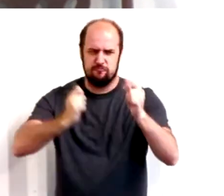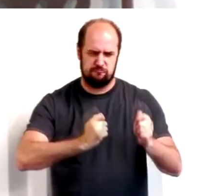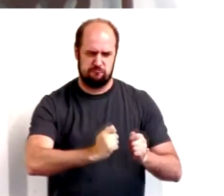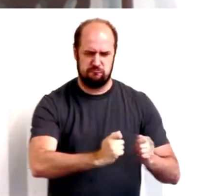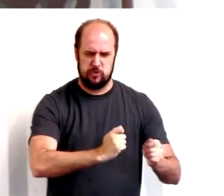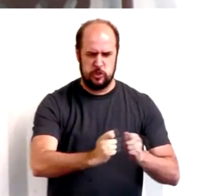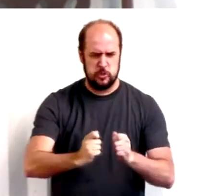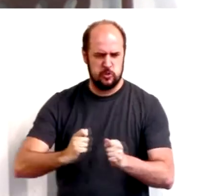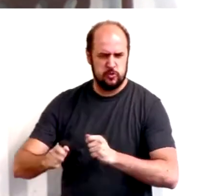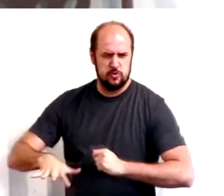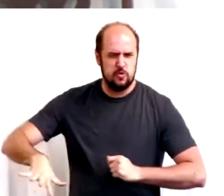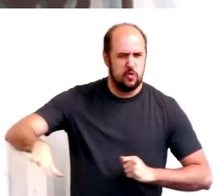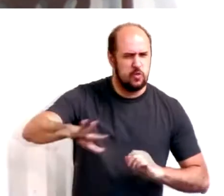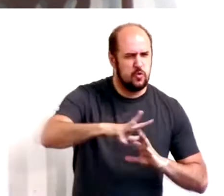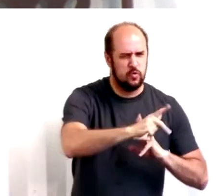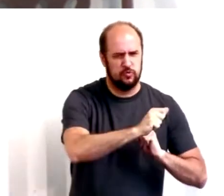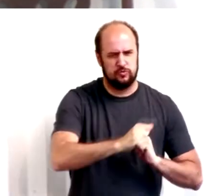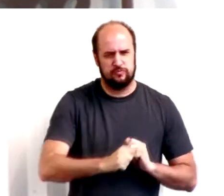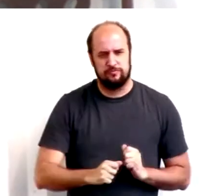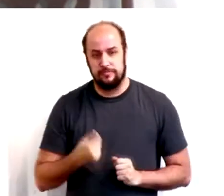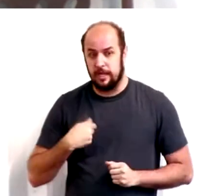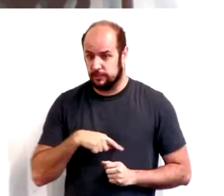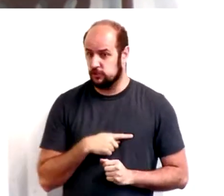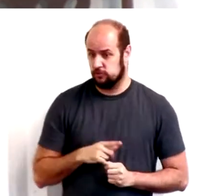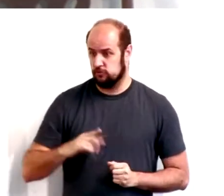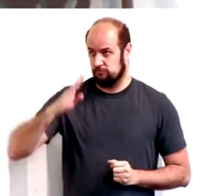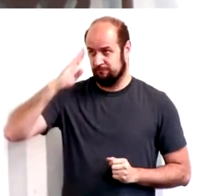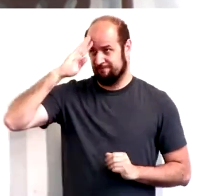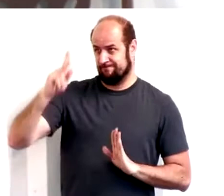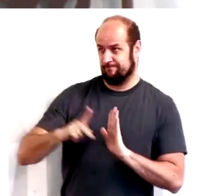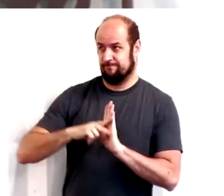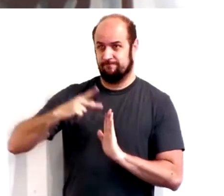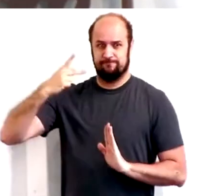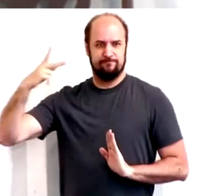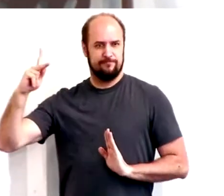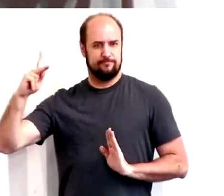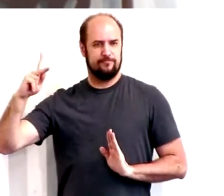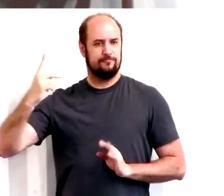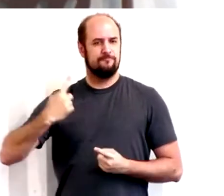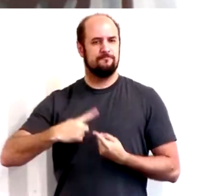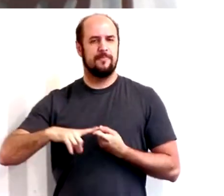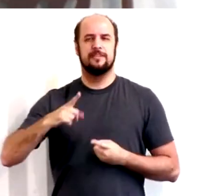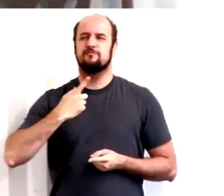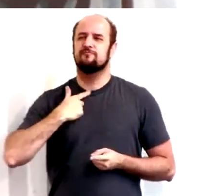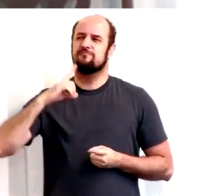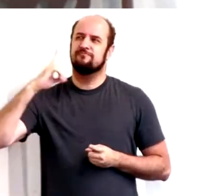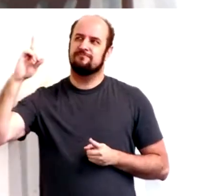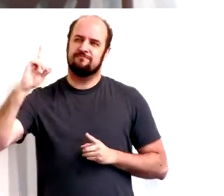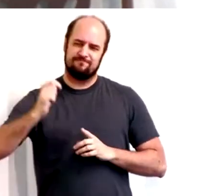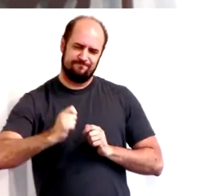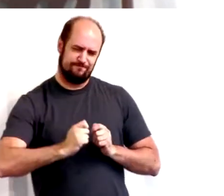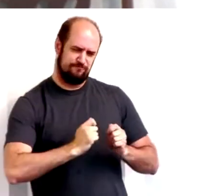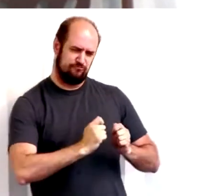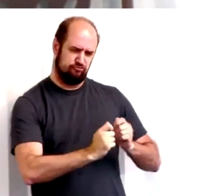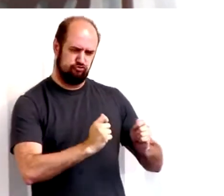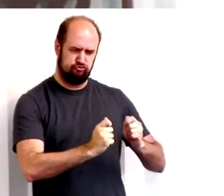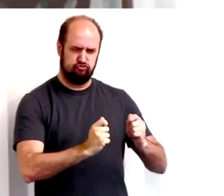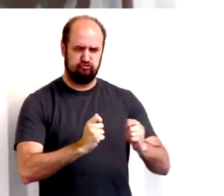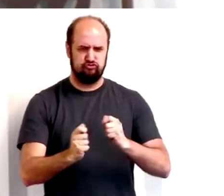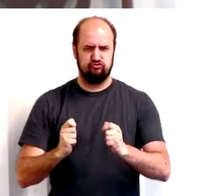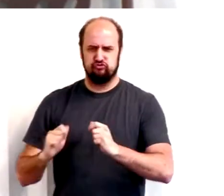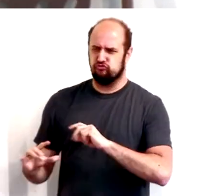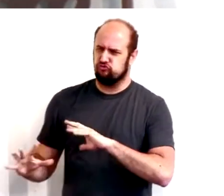ações. Nós somos agentes dele, mas quem controla é ele. Por isso que a vontade que nós realizamos não é nossa,